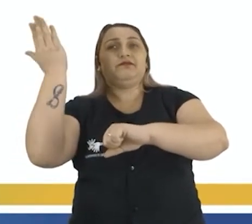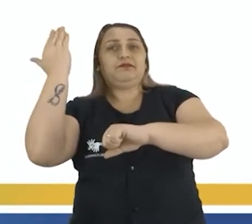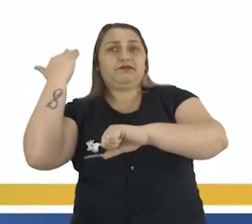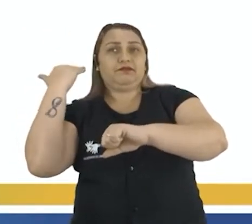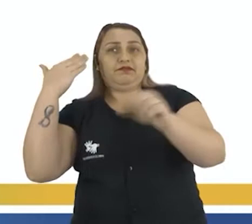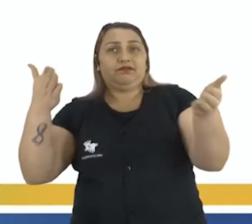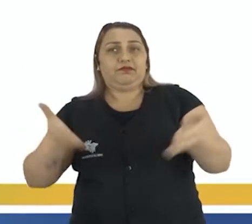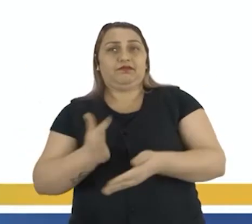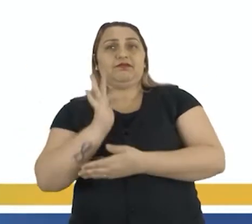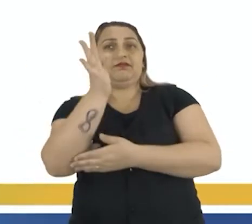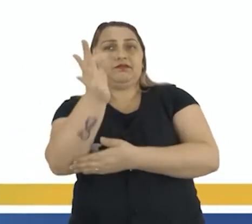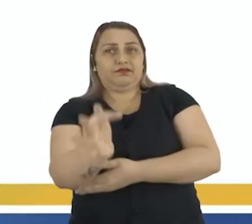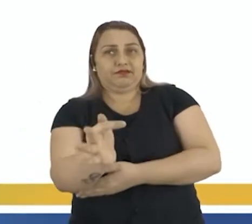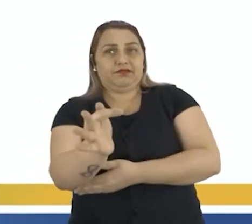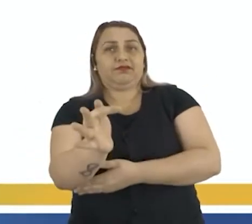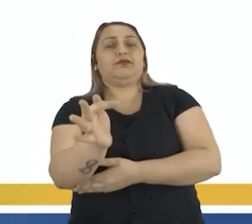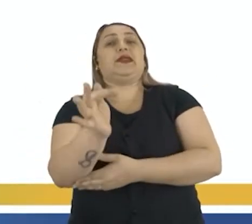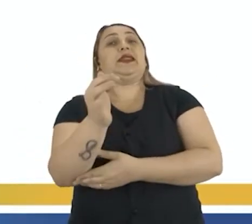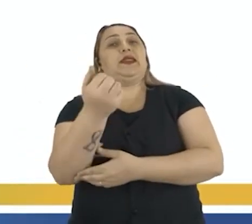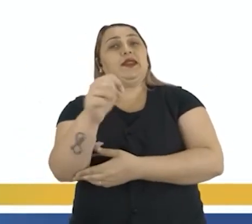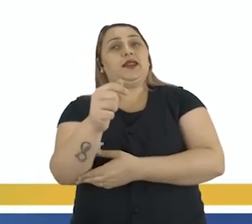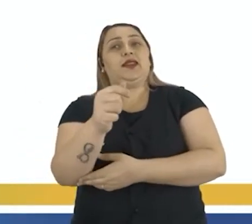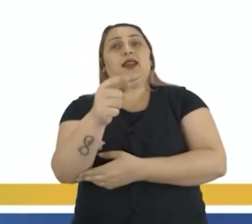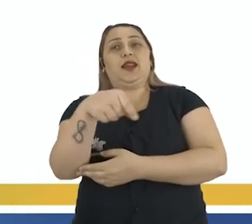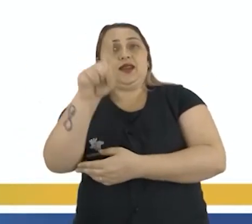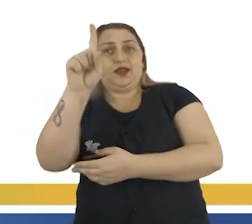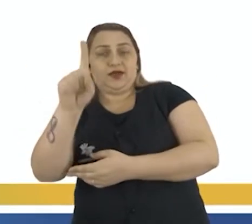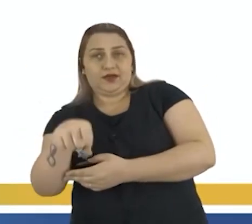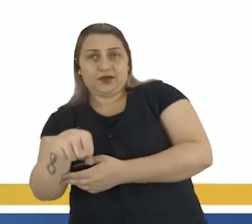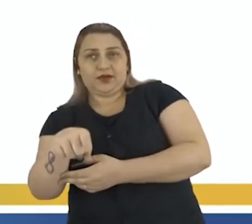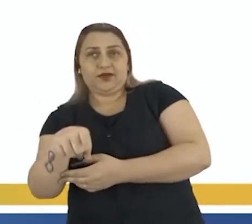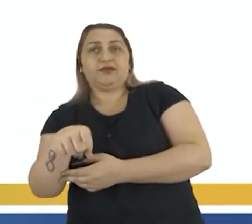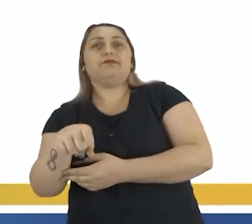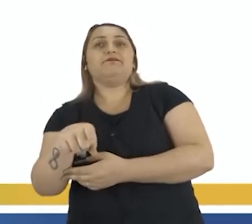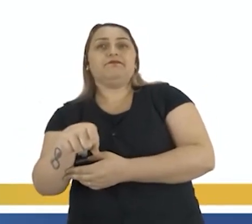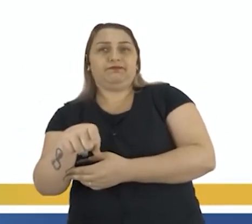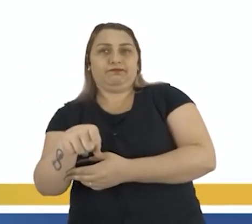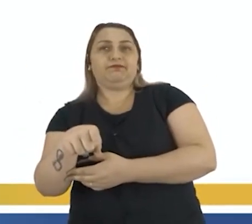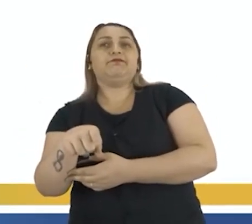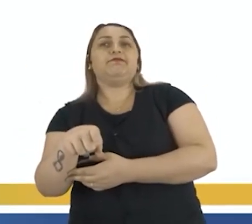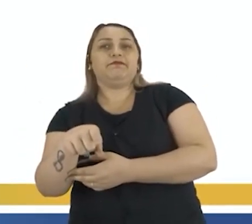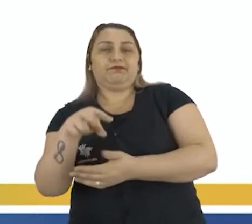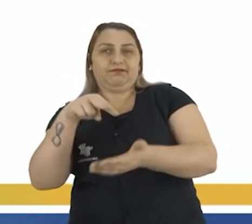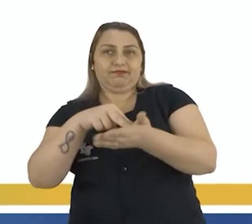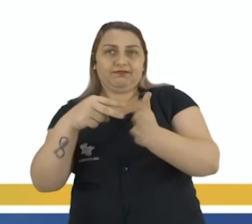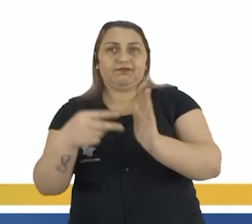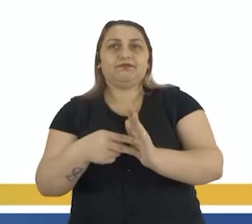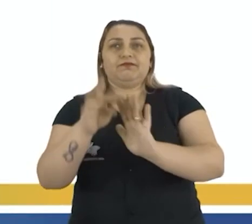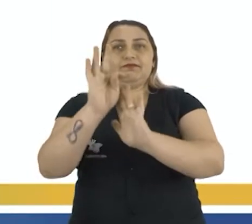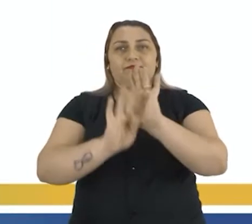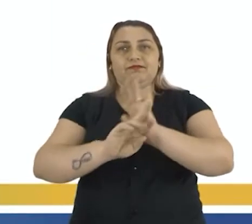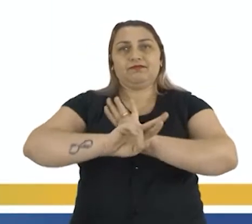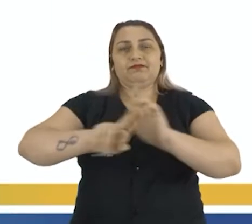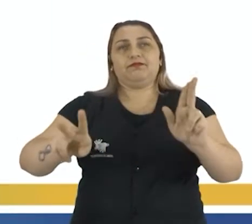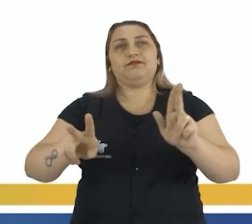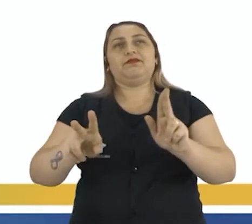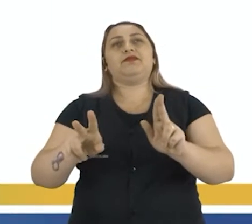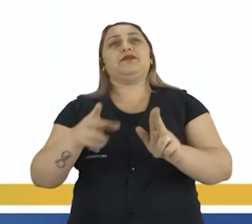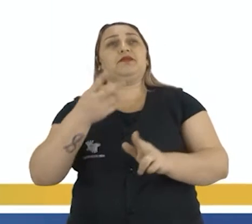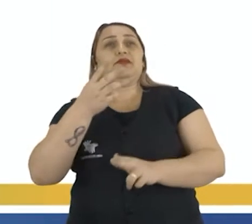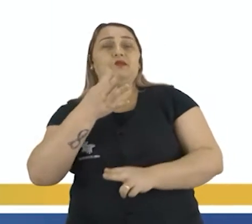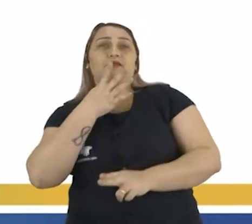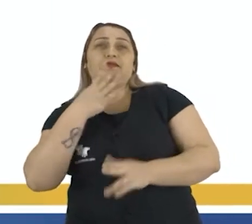não acentuar a palavra pôde, ela pode dar um sentido completamente diferente no seu texto. Que tal